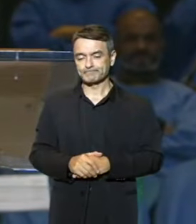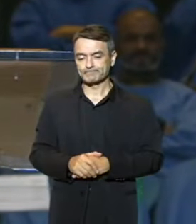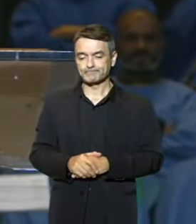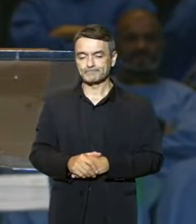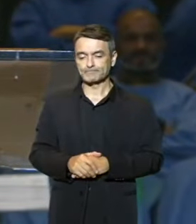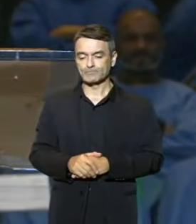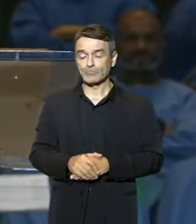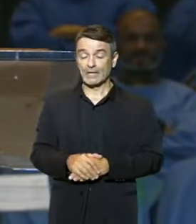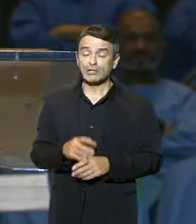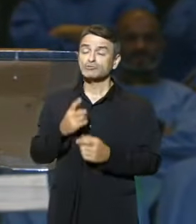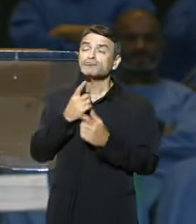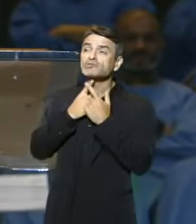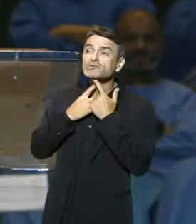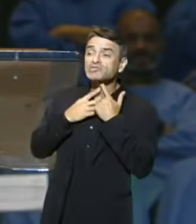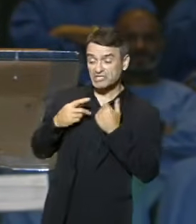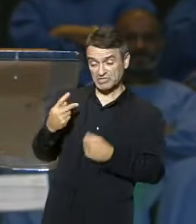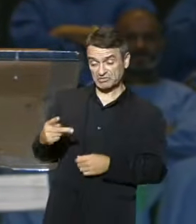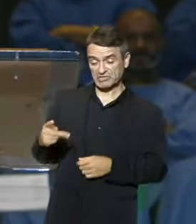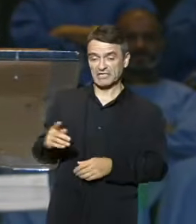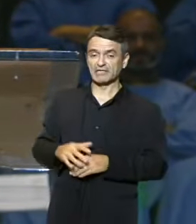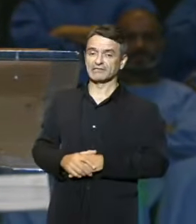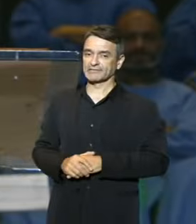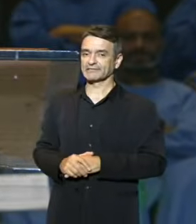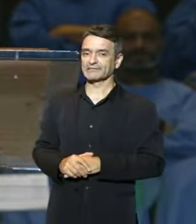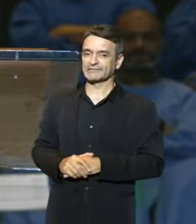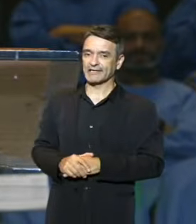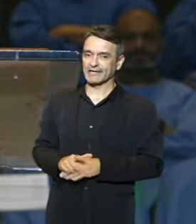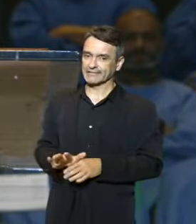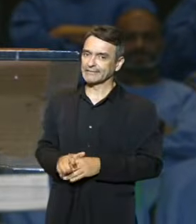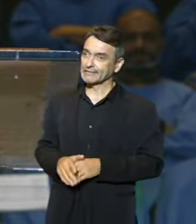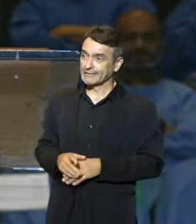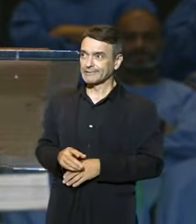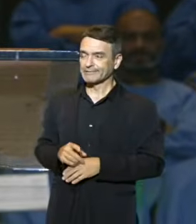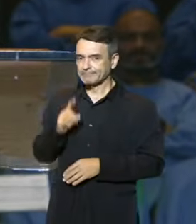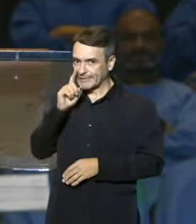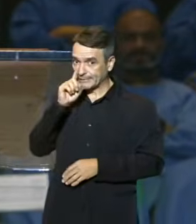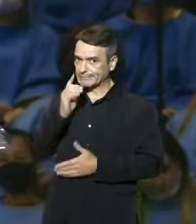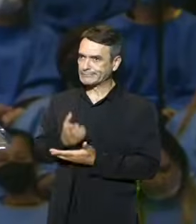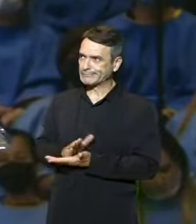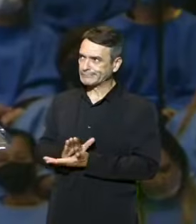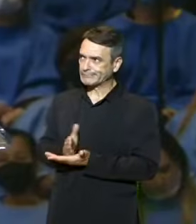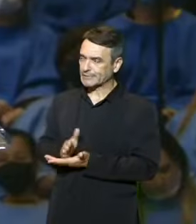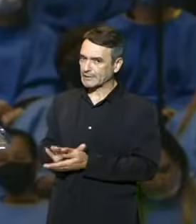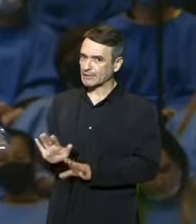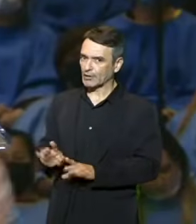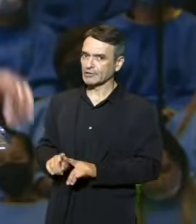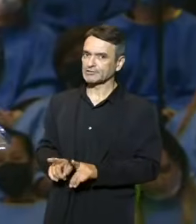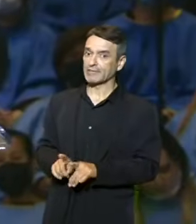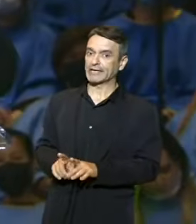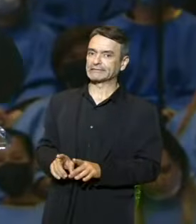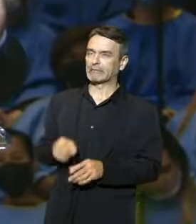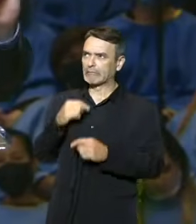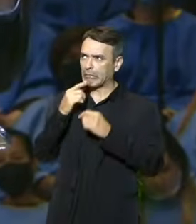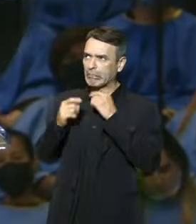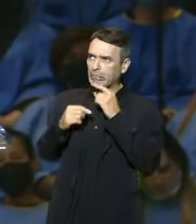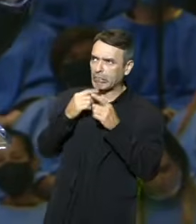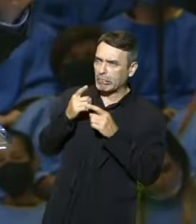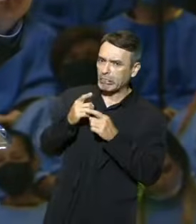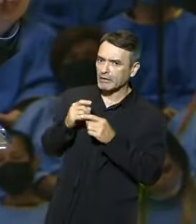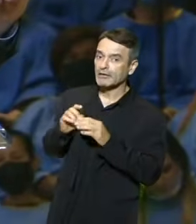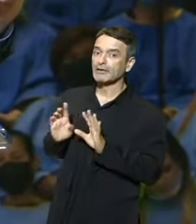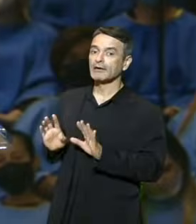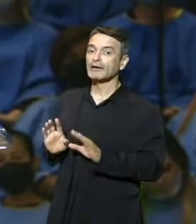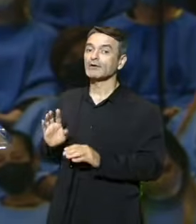no meio dos seus desejos enganosos, no meio das murmurações, se distanciou